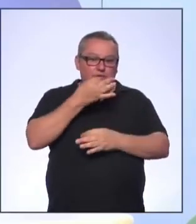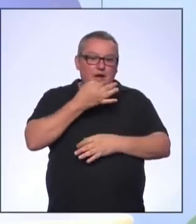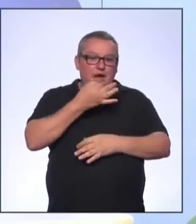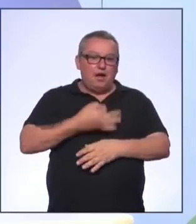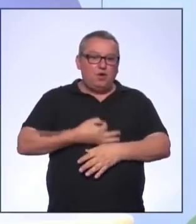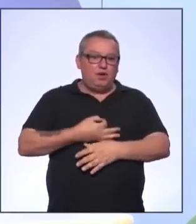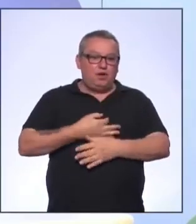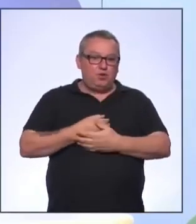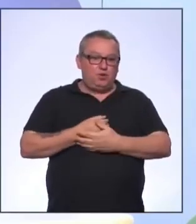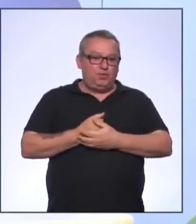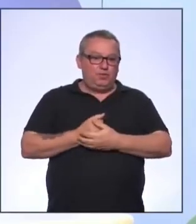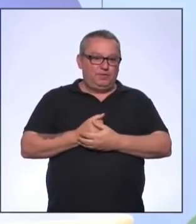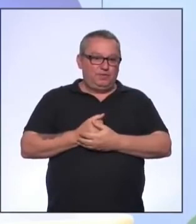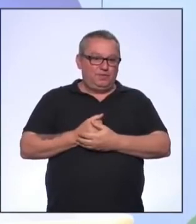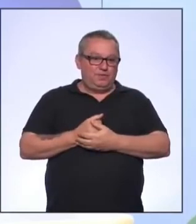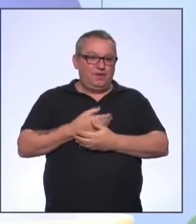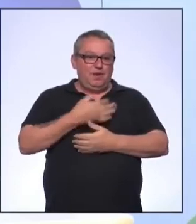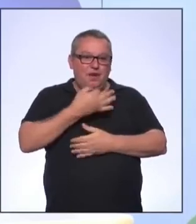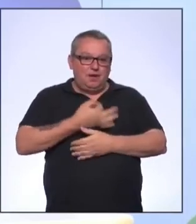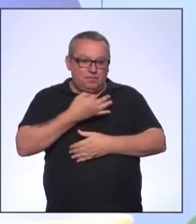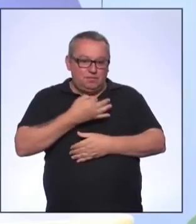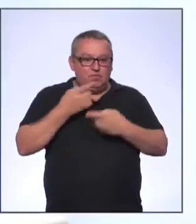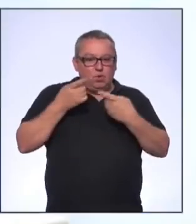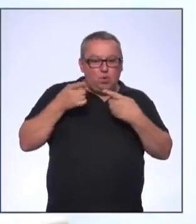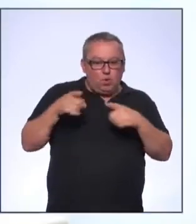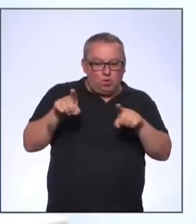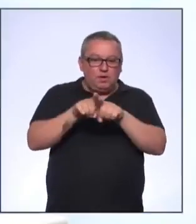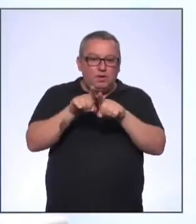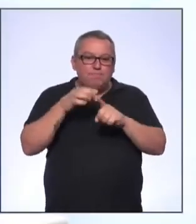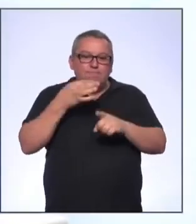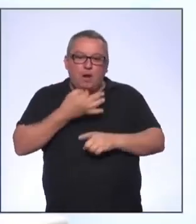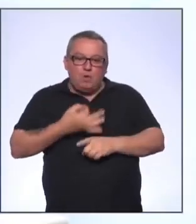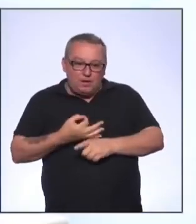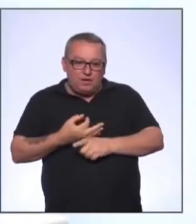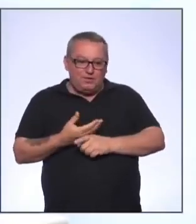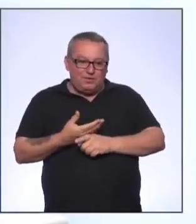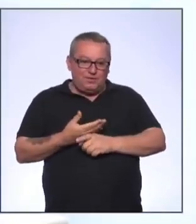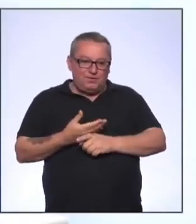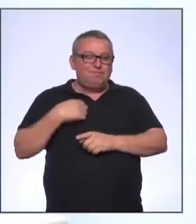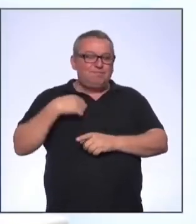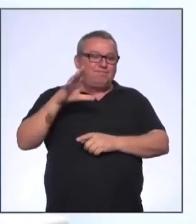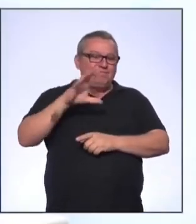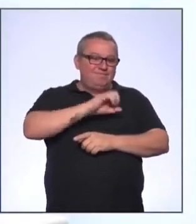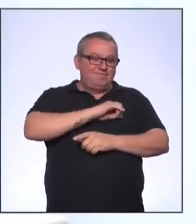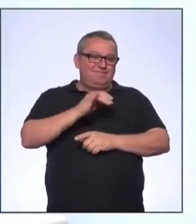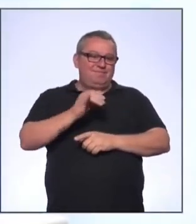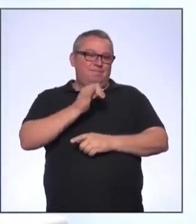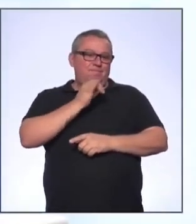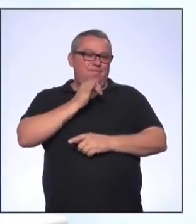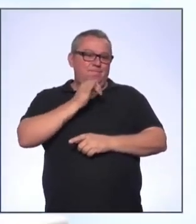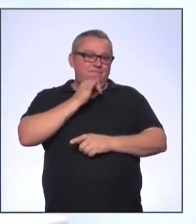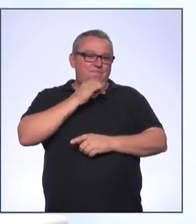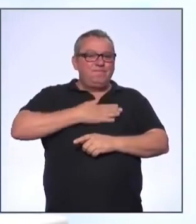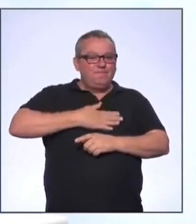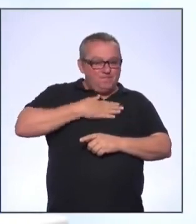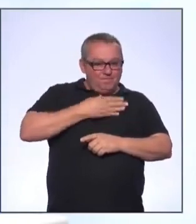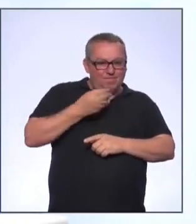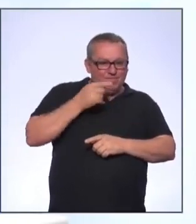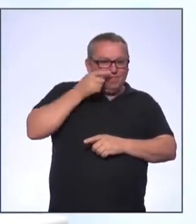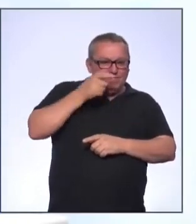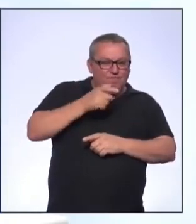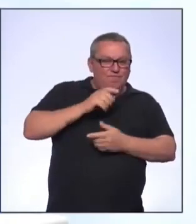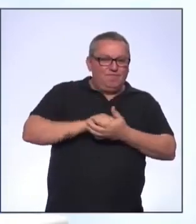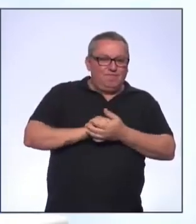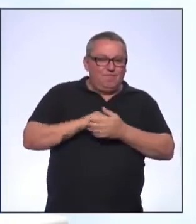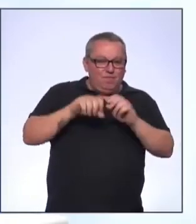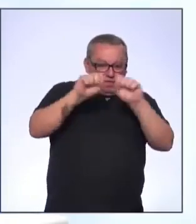professor, sobre a eu acho, argumentação e eu acho contra-argumentação? que ficou bem claro, professor. Adorei o exemplo, viu? Gostei bastante. Vamos sistematizar?